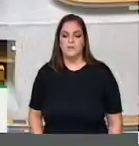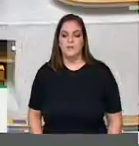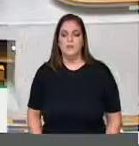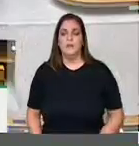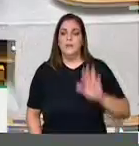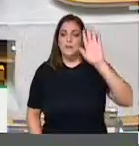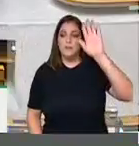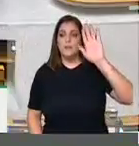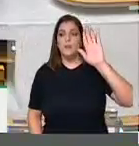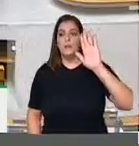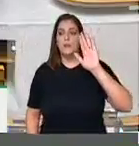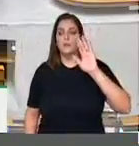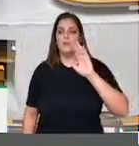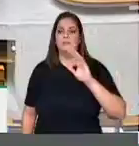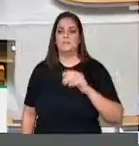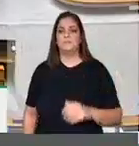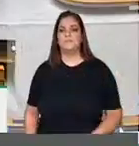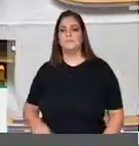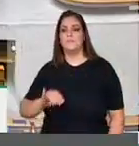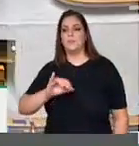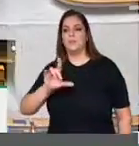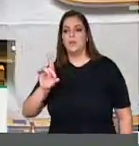10 segundos. Hildo Rocha.